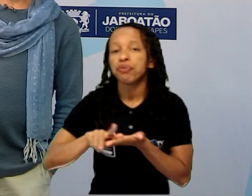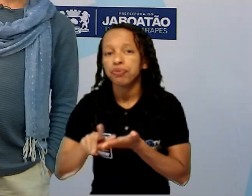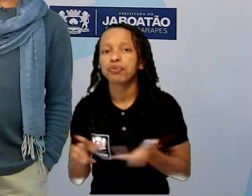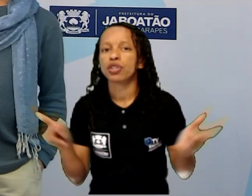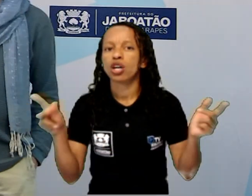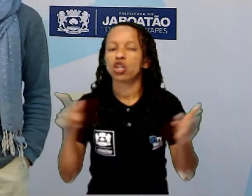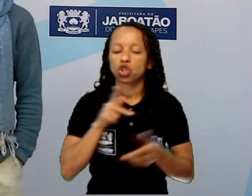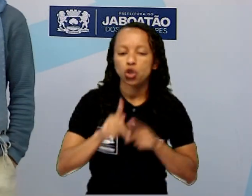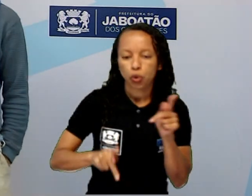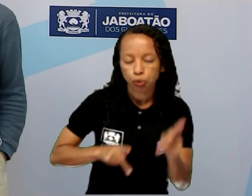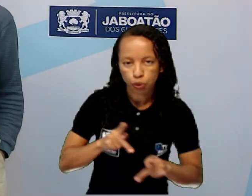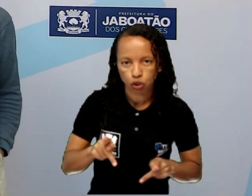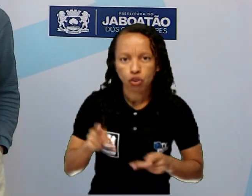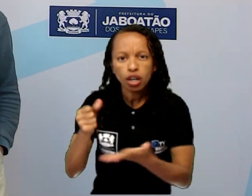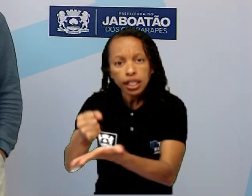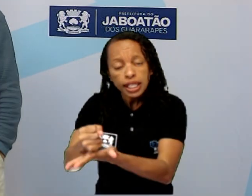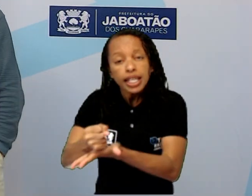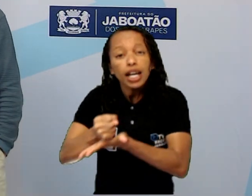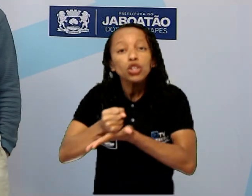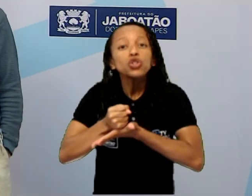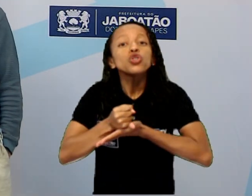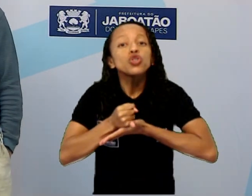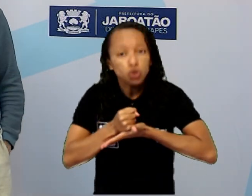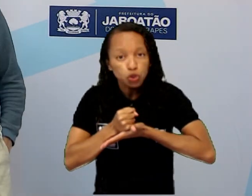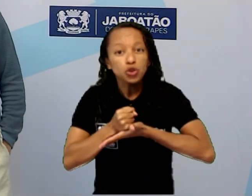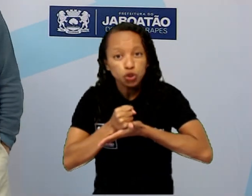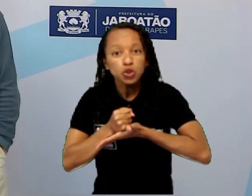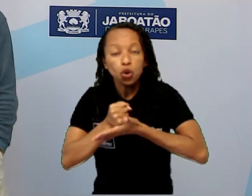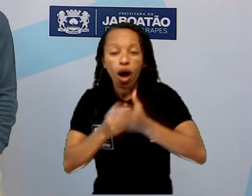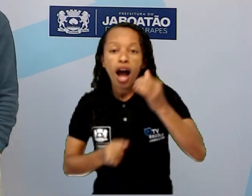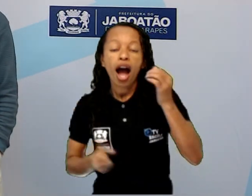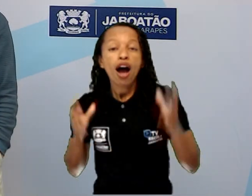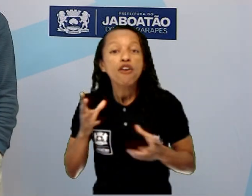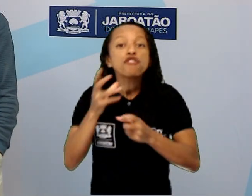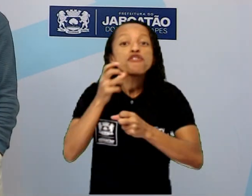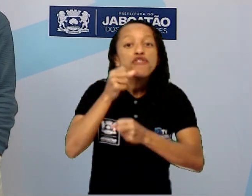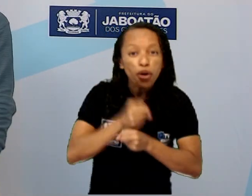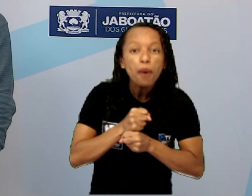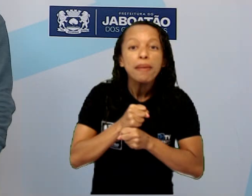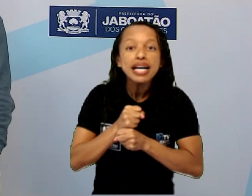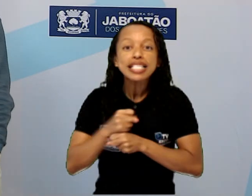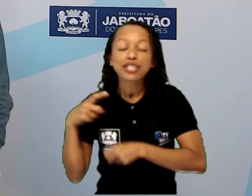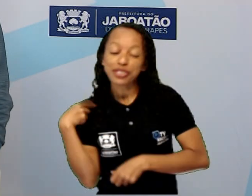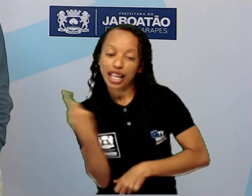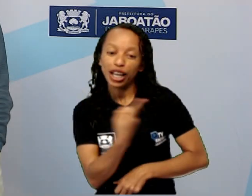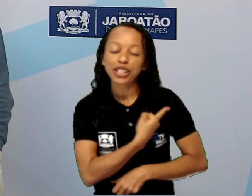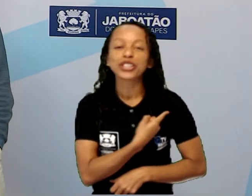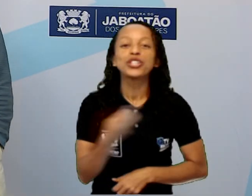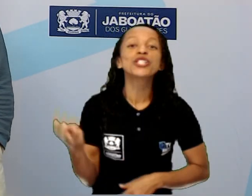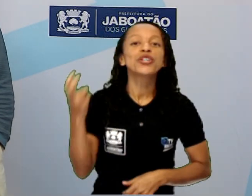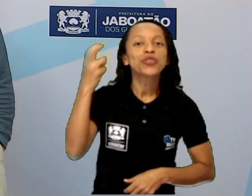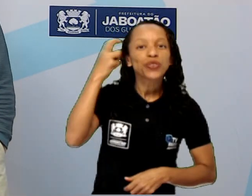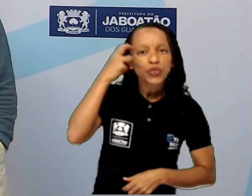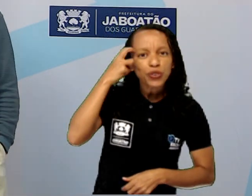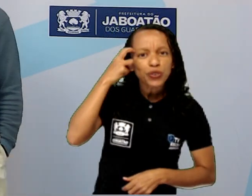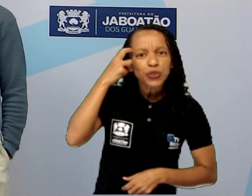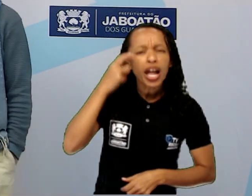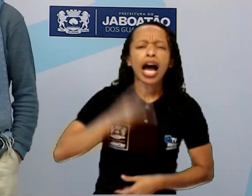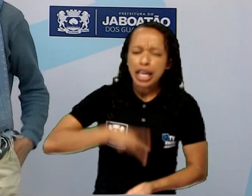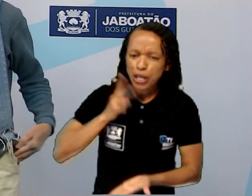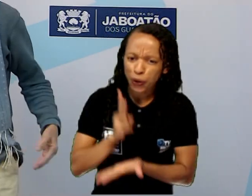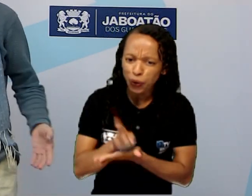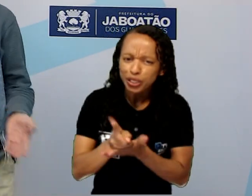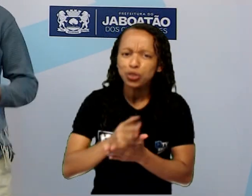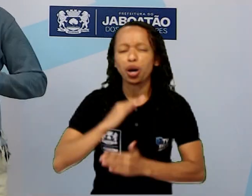eles contribuíram para que a nossa formação fosse o que é hoje. E ela continua em evolução, porque a cultura ela